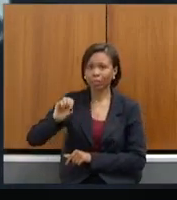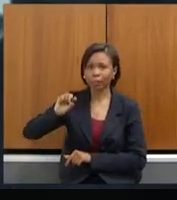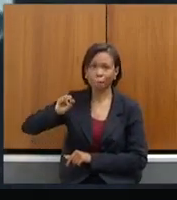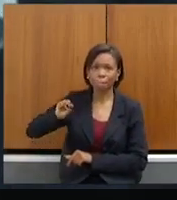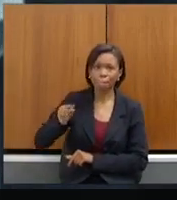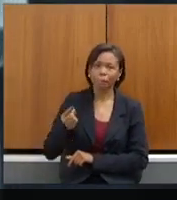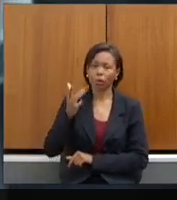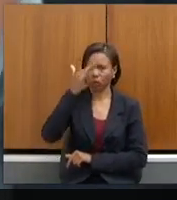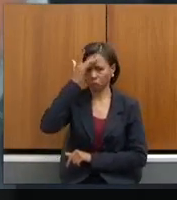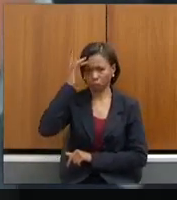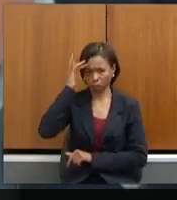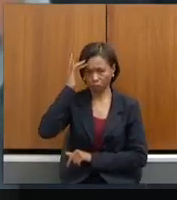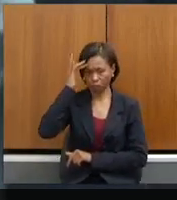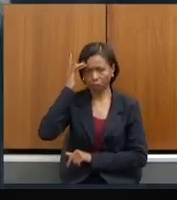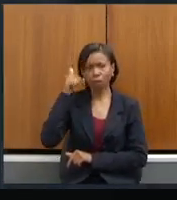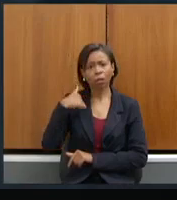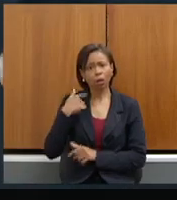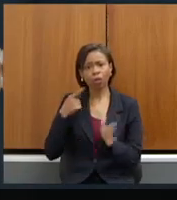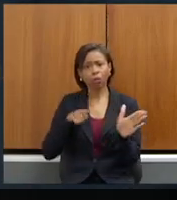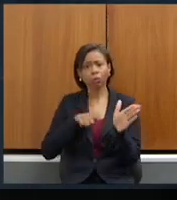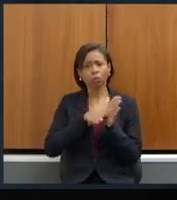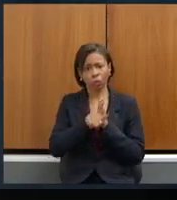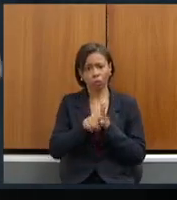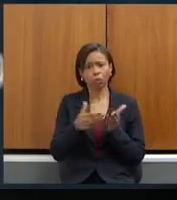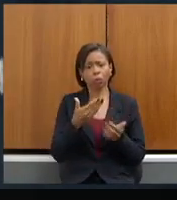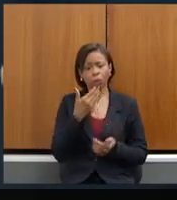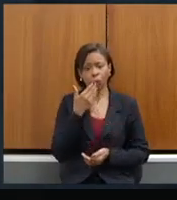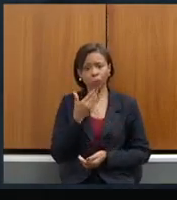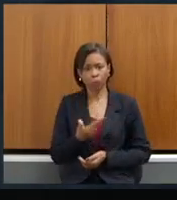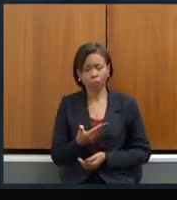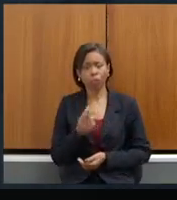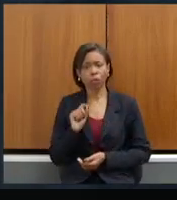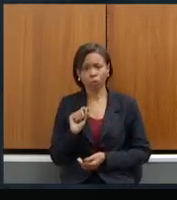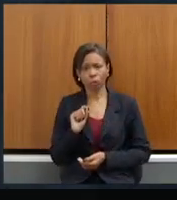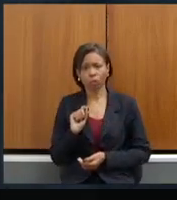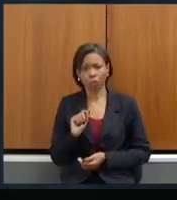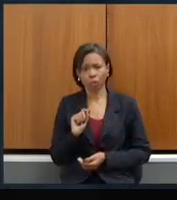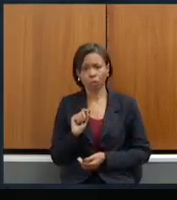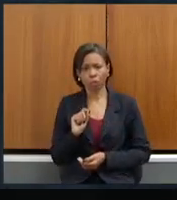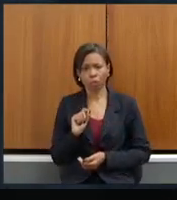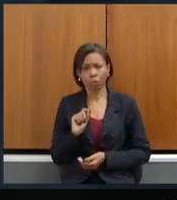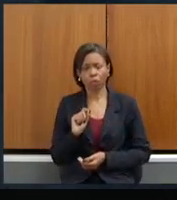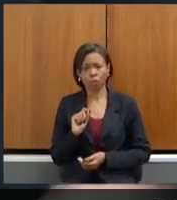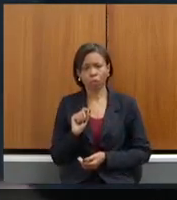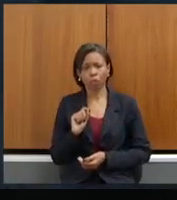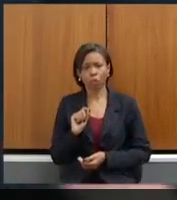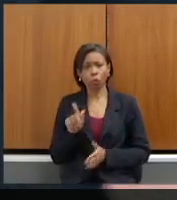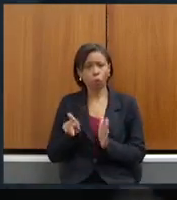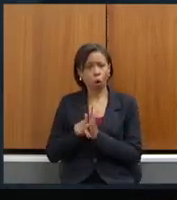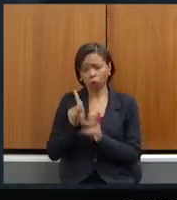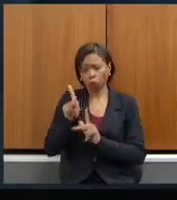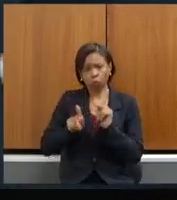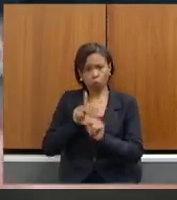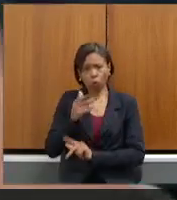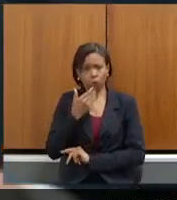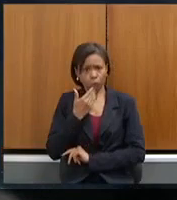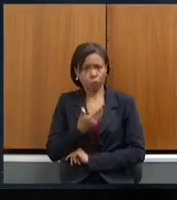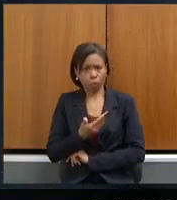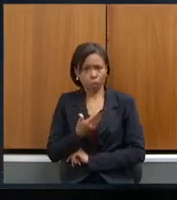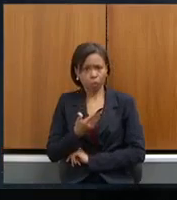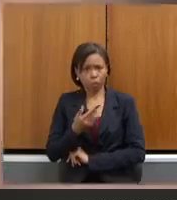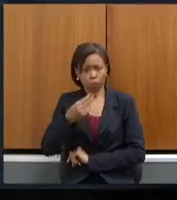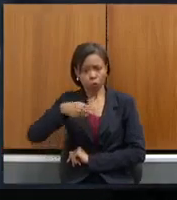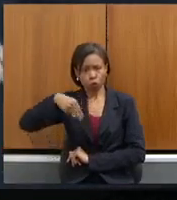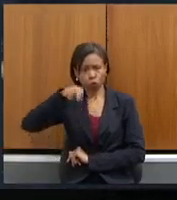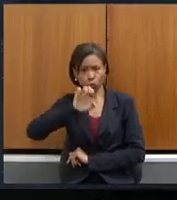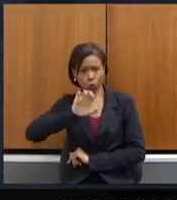de fazer um questionamento né atendendo a Rê a solicitação do Povo em geral do